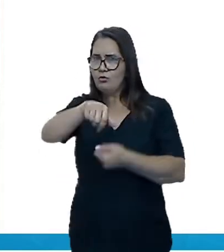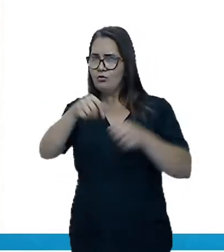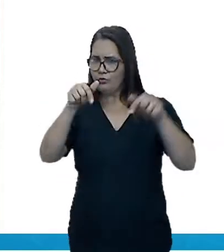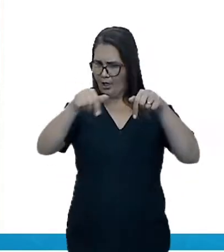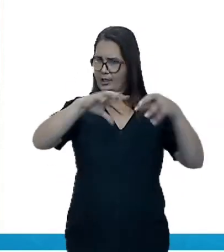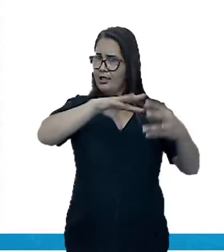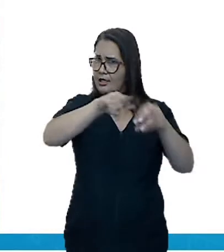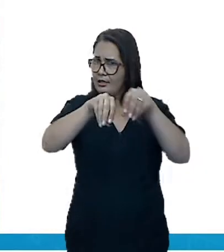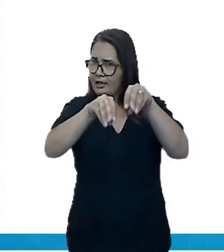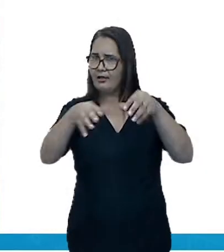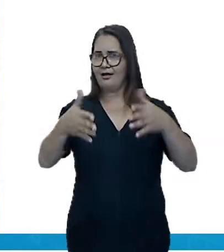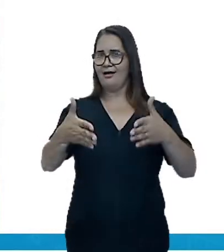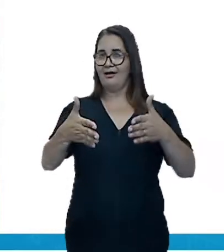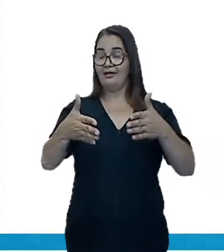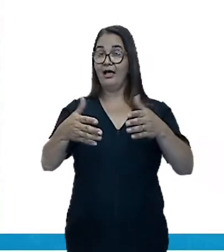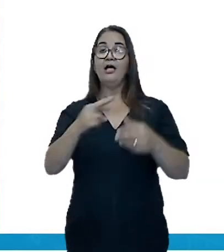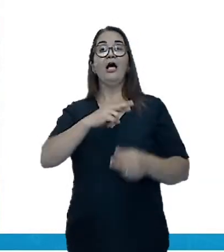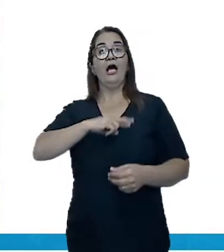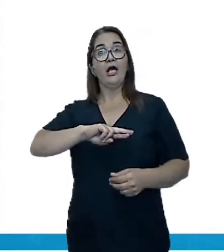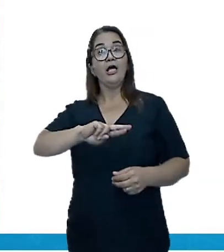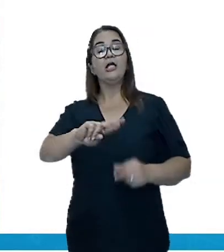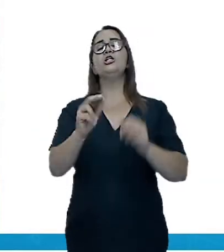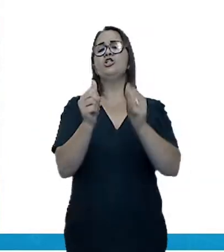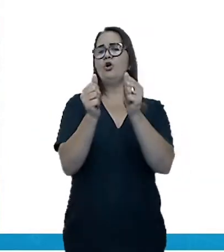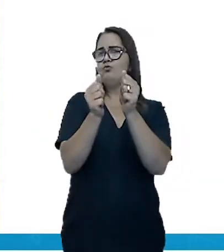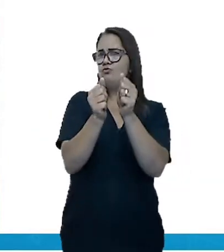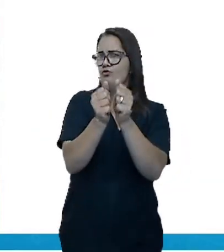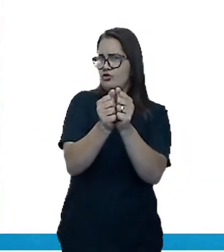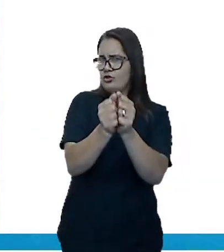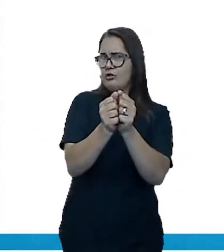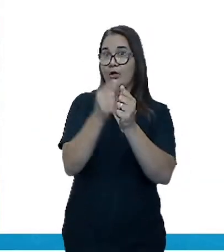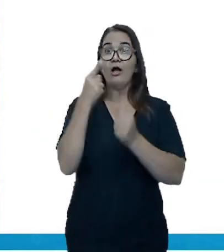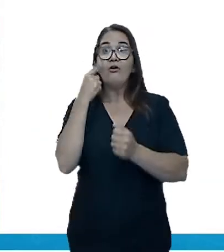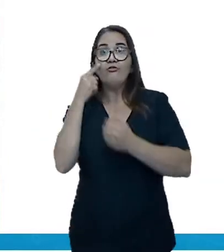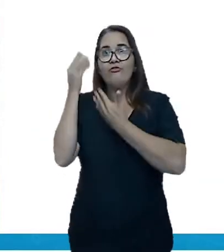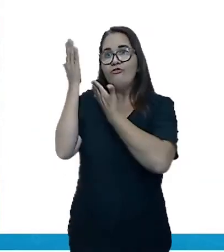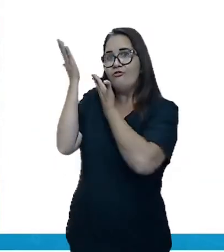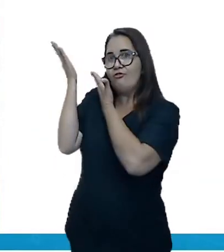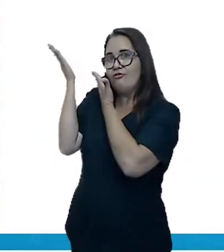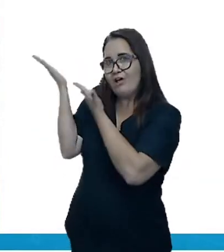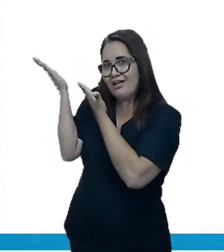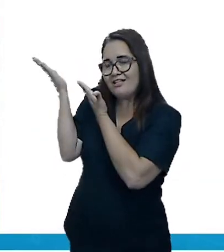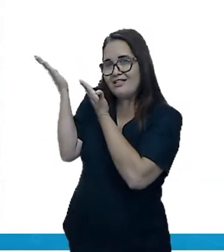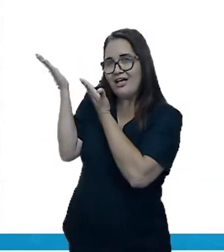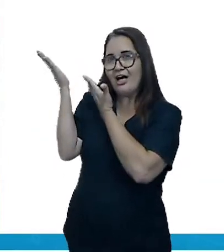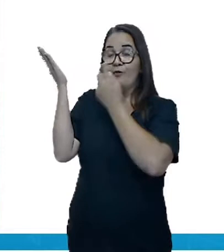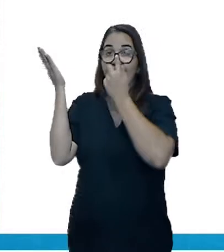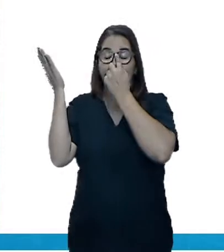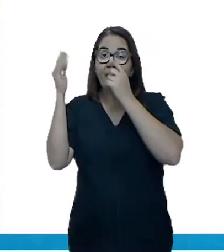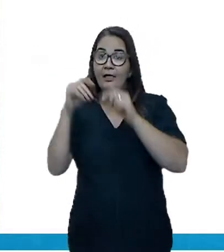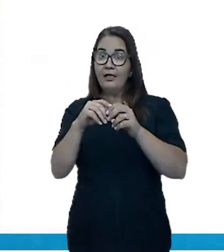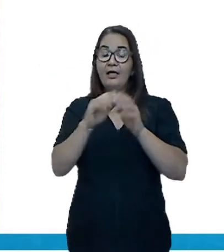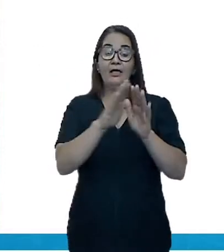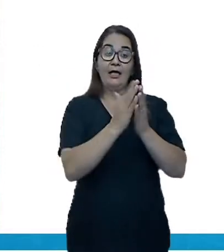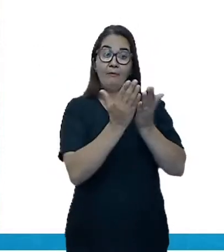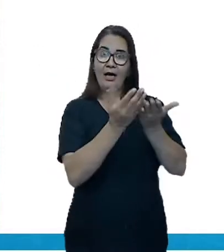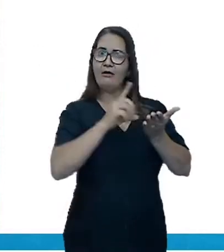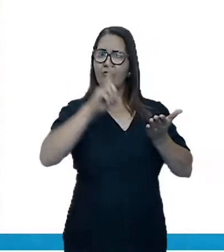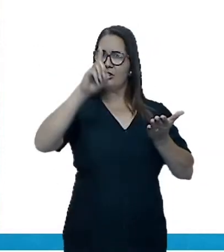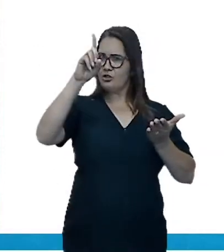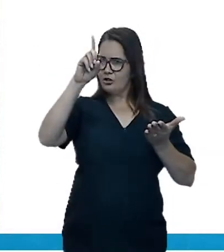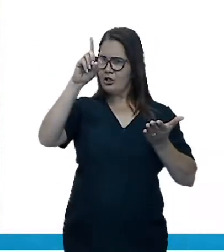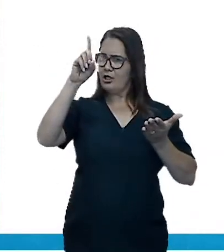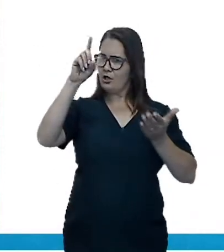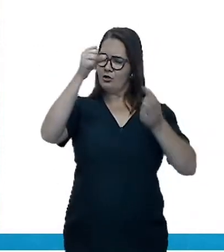ligada sempre à religião. Em muitas religiões, há a presença de um Deus superior e